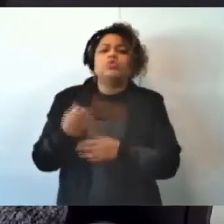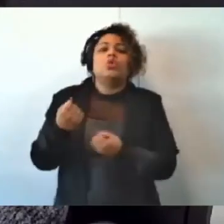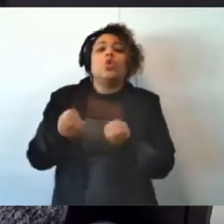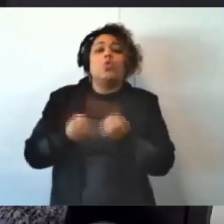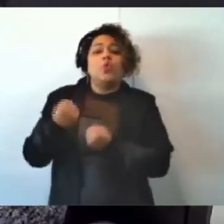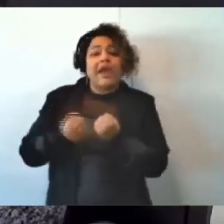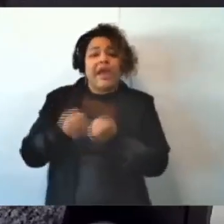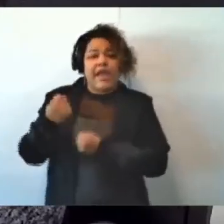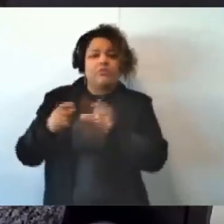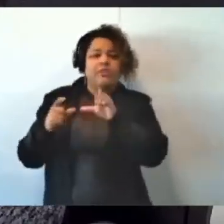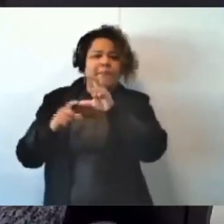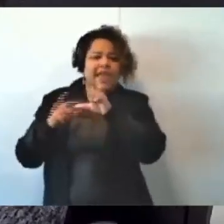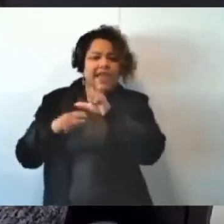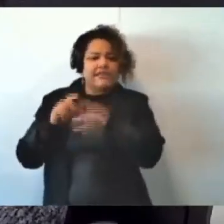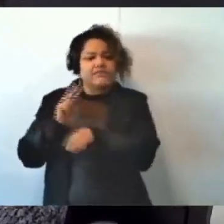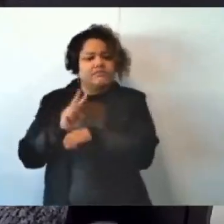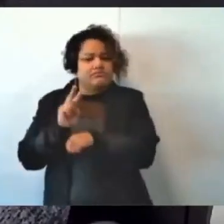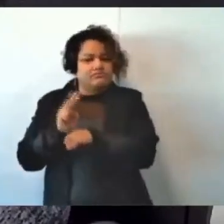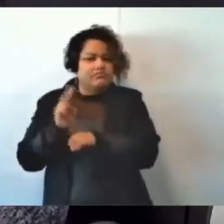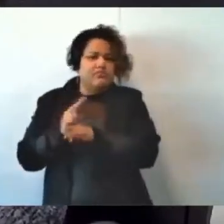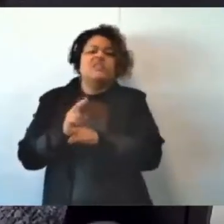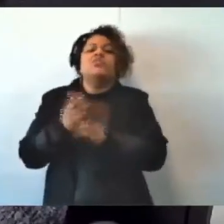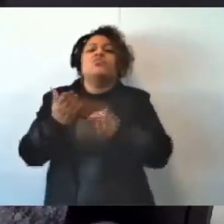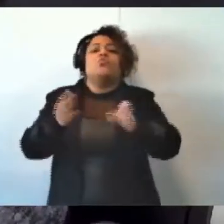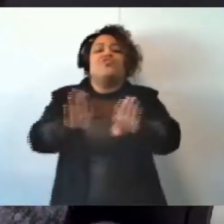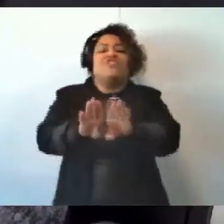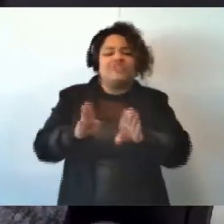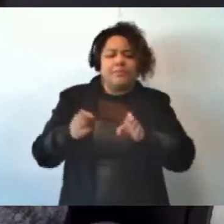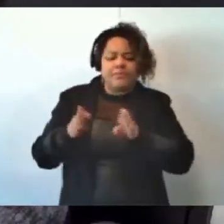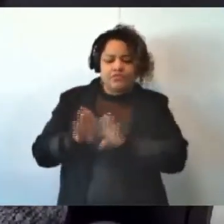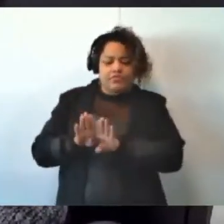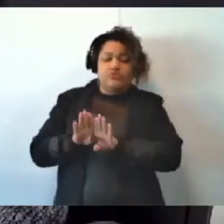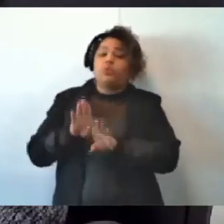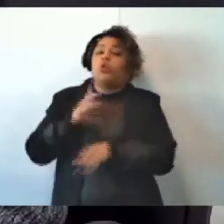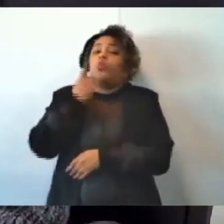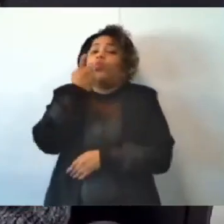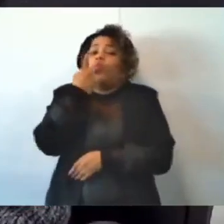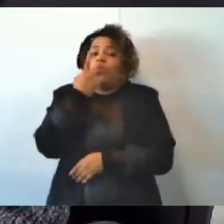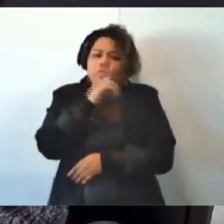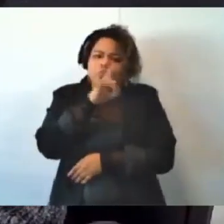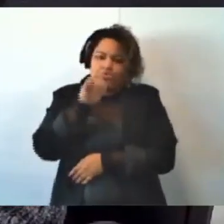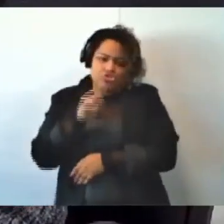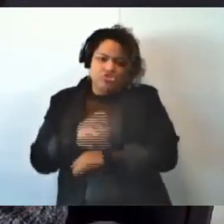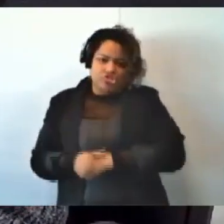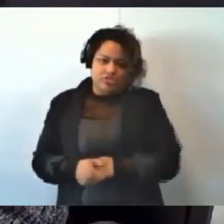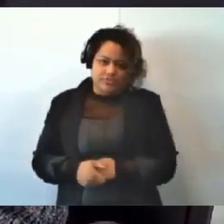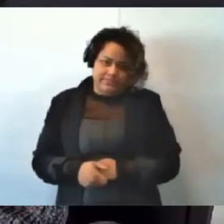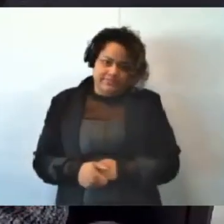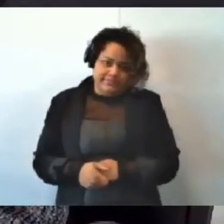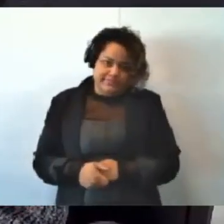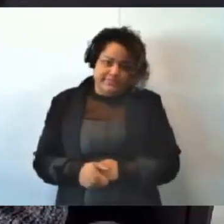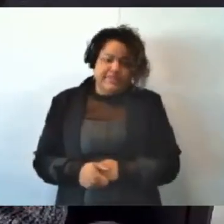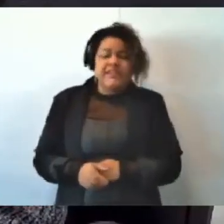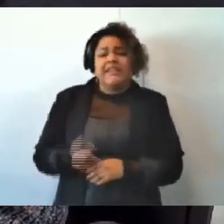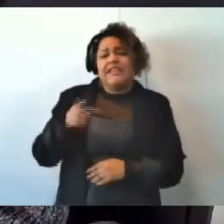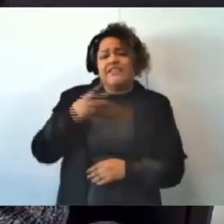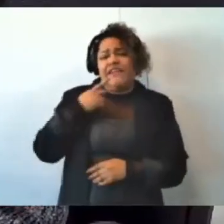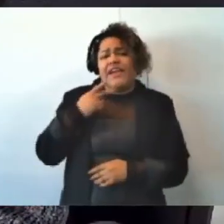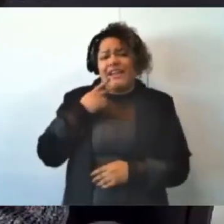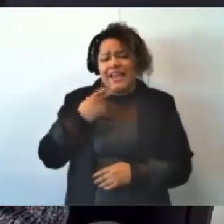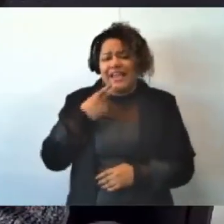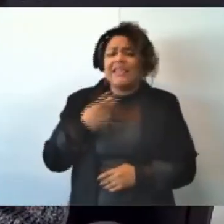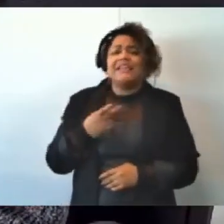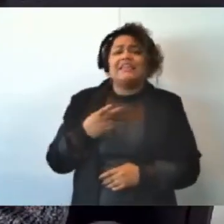fechamento todo bonitinho, na rua inteira, foi o único dia. E essa situação de falar que a rua Sapucaí fecha